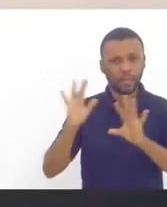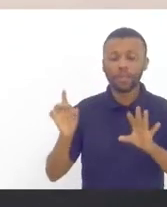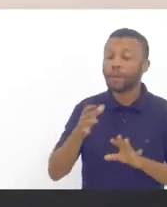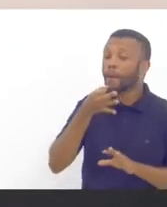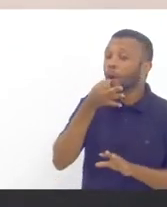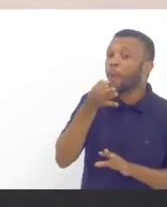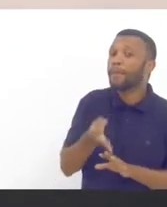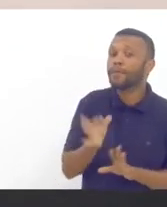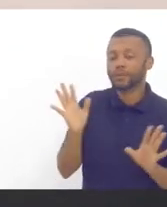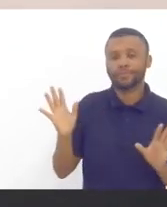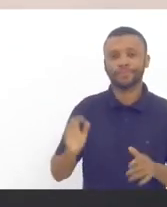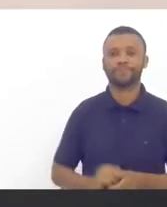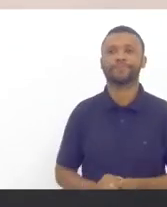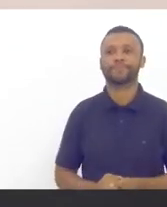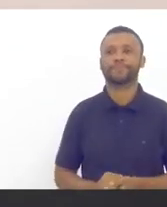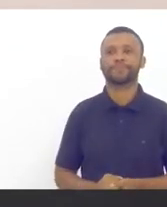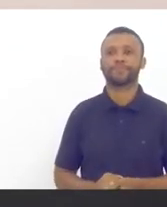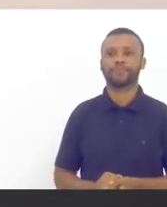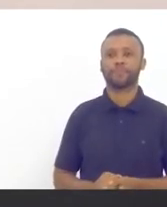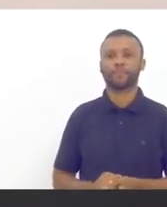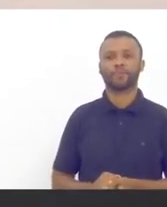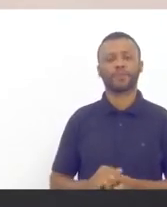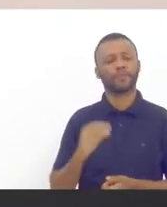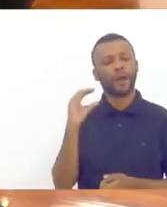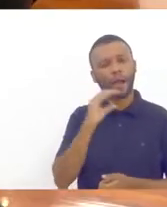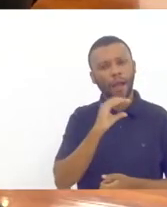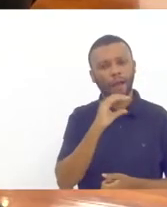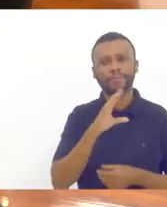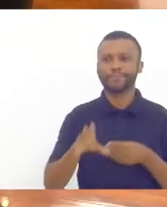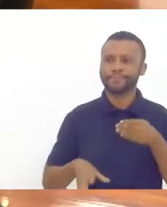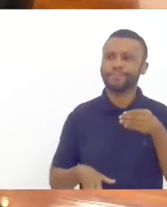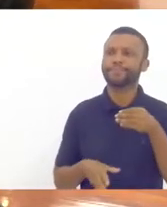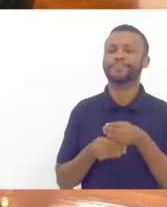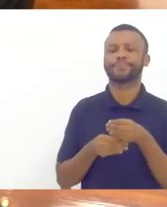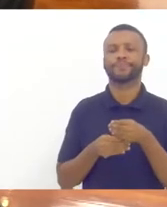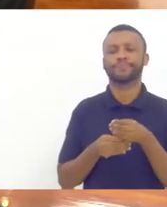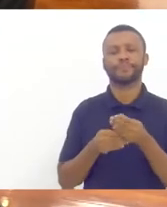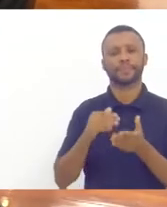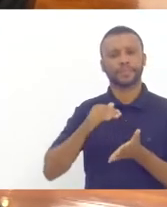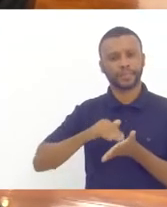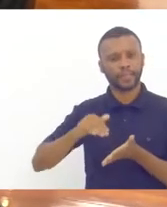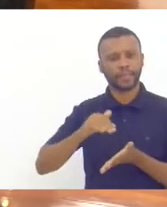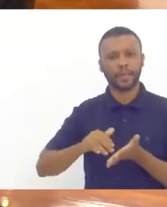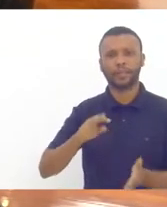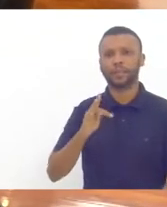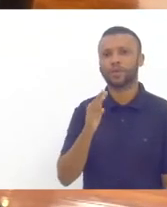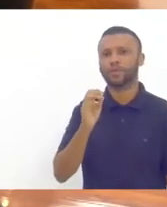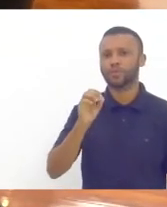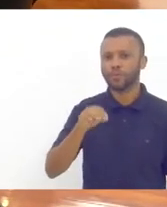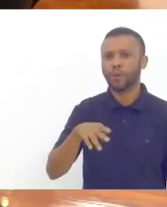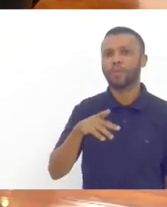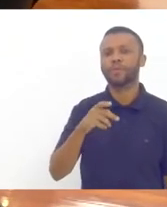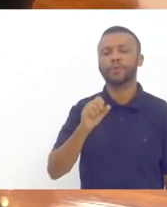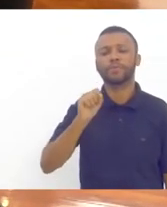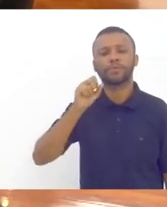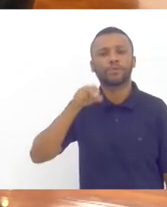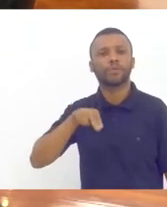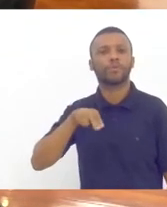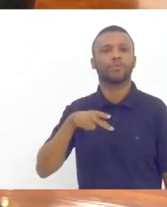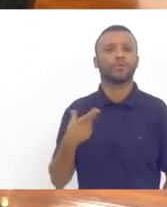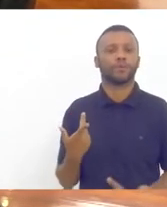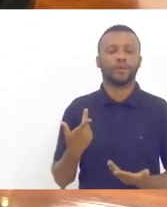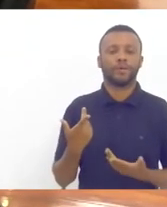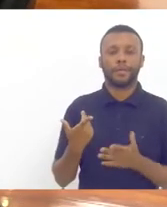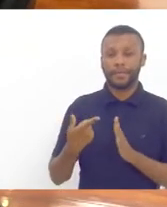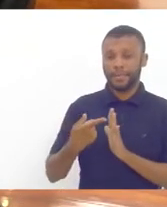aqui para a Valdec. Um breve acréscimo, subsecretário Thompson, porque, repetindo aqui, essa mensagem que nós estamos